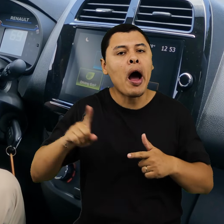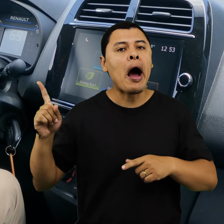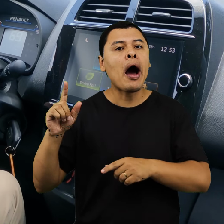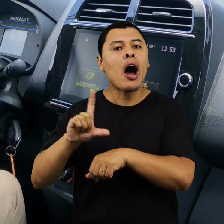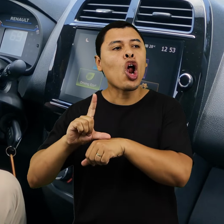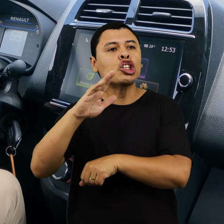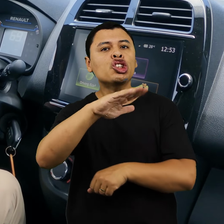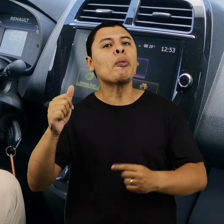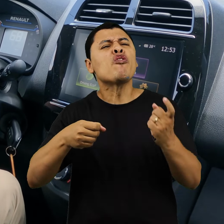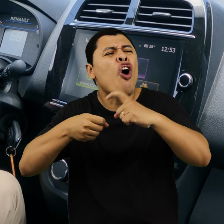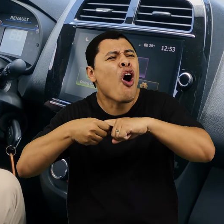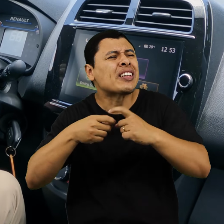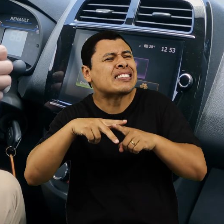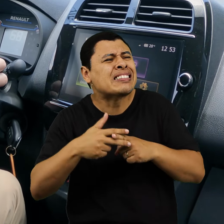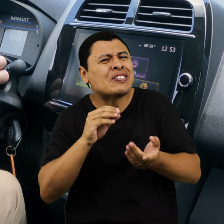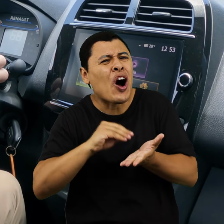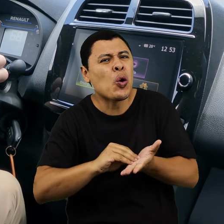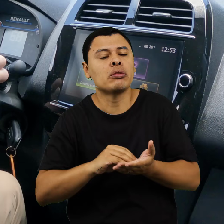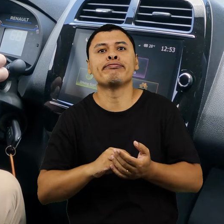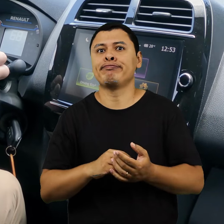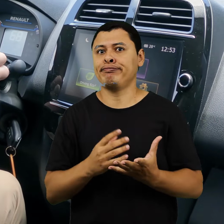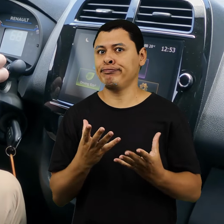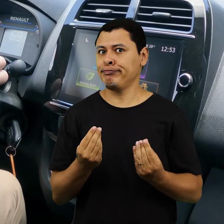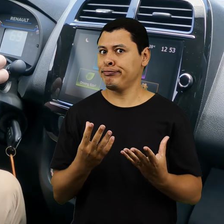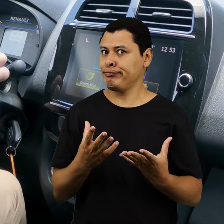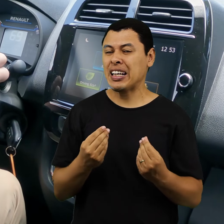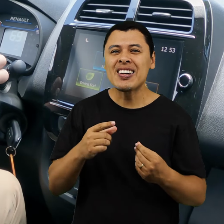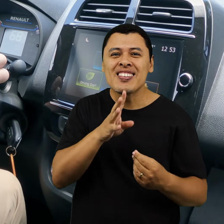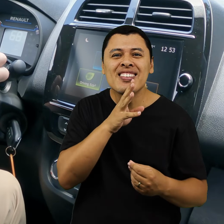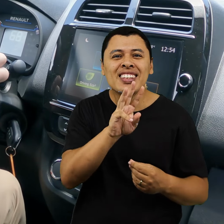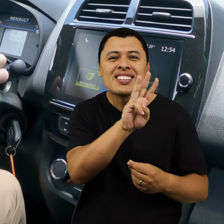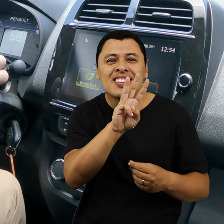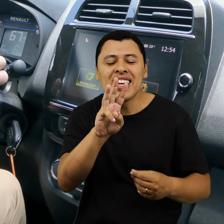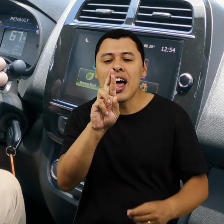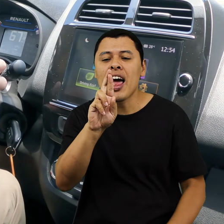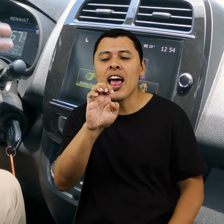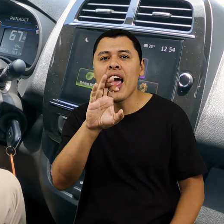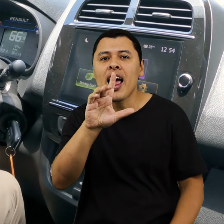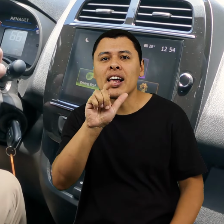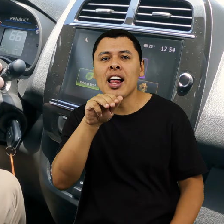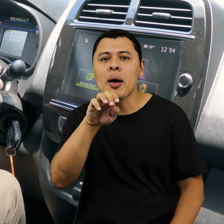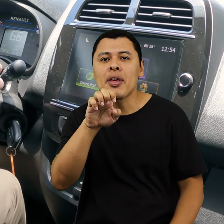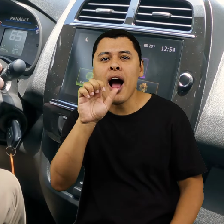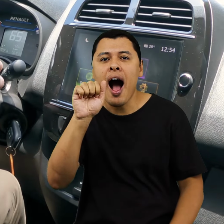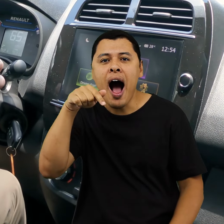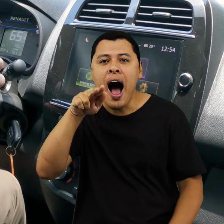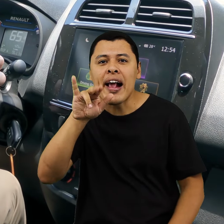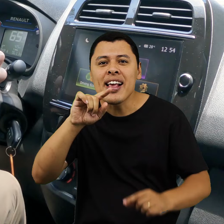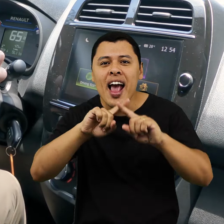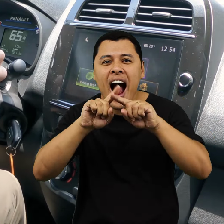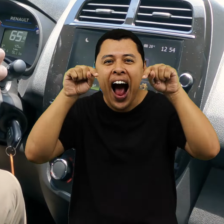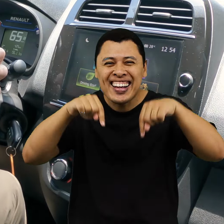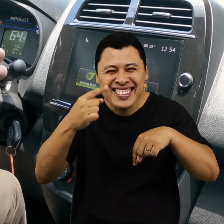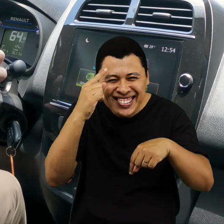Reclame Aqui, em algumas publicações aí dos nossos colegas da imprensa automotiva, você vai encontrar várias reclamações sobre vários tipos de coisas que